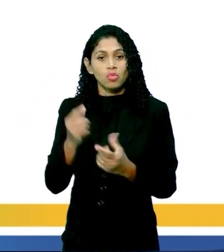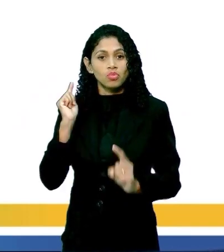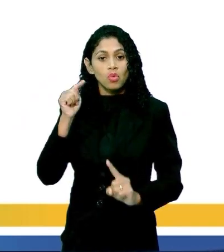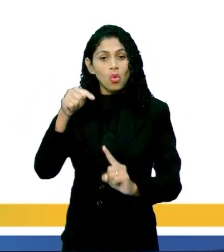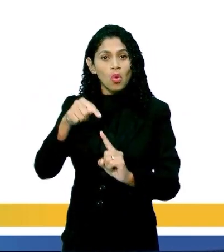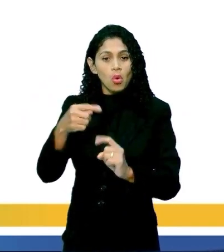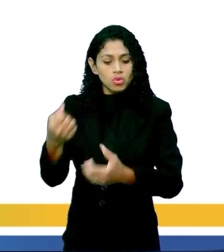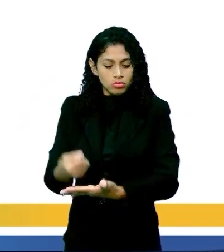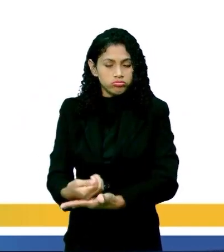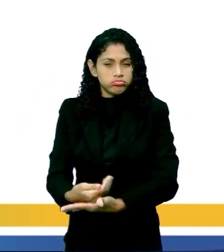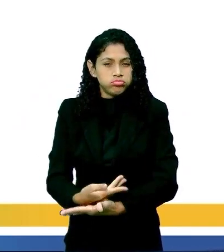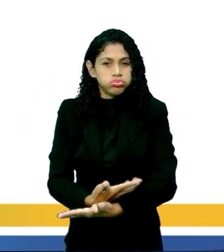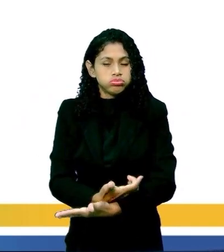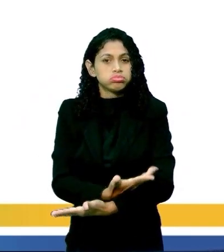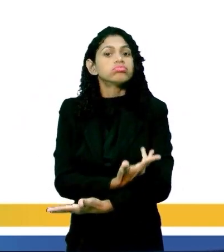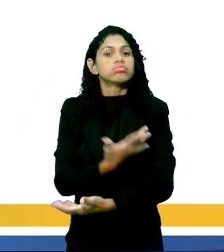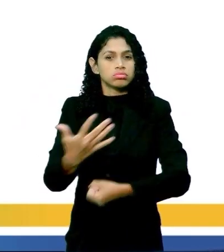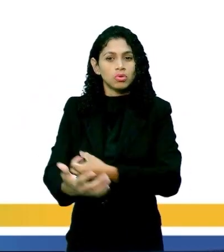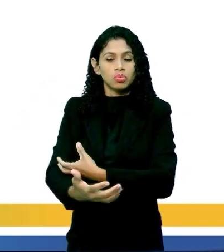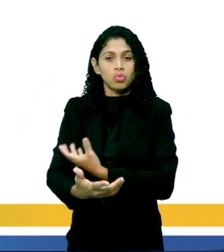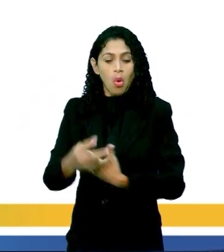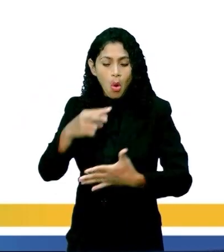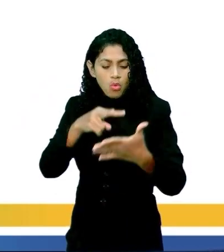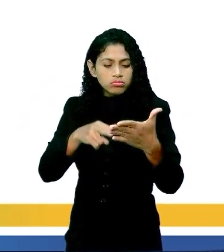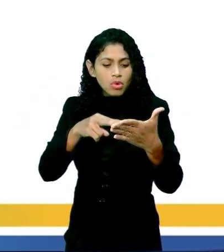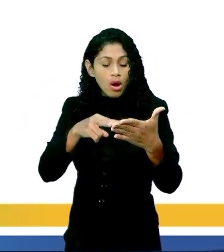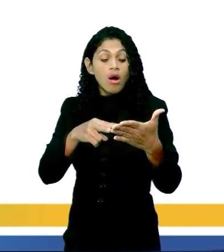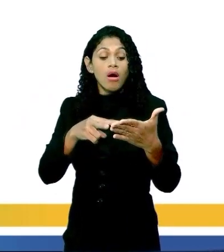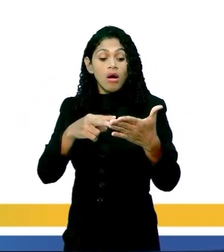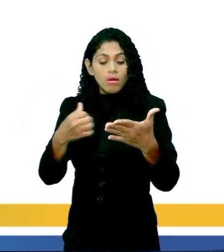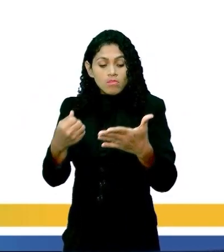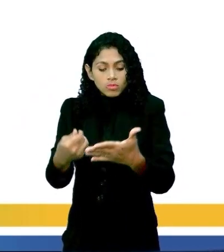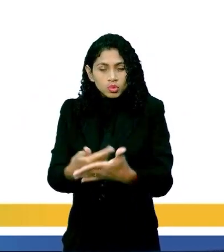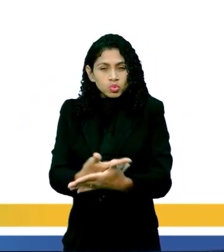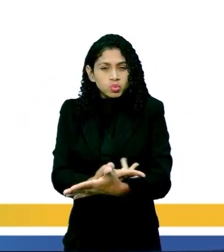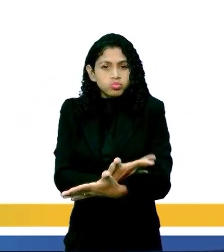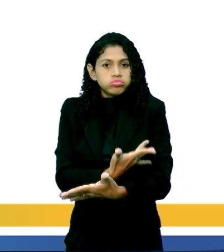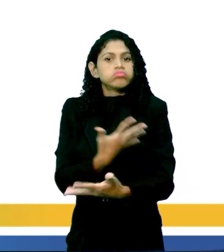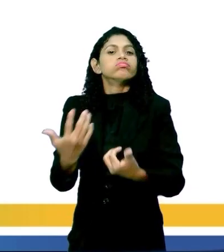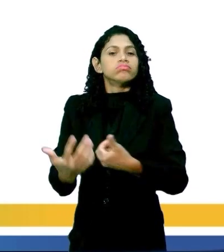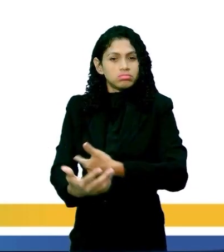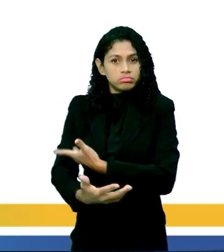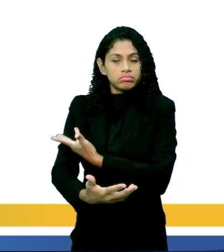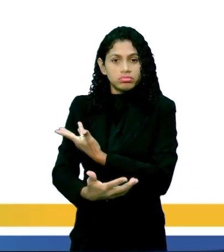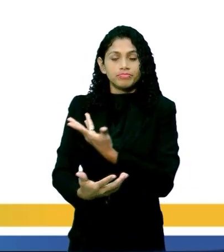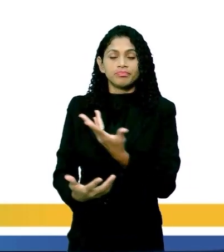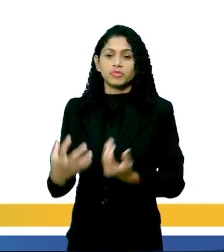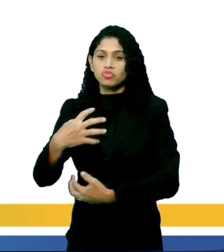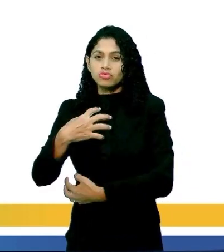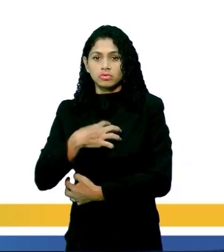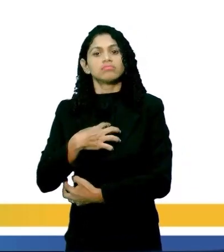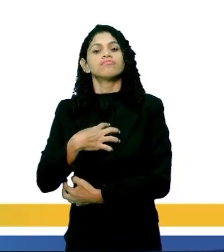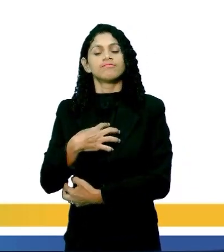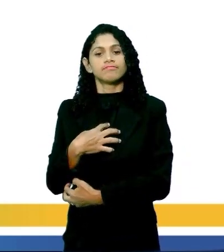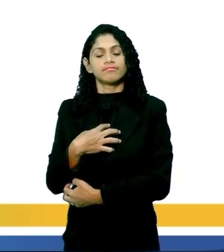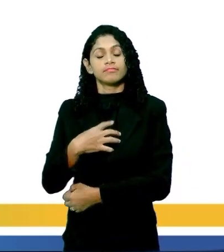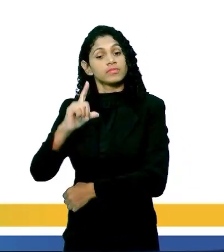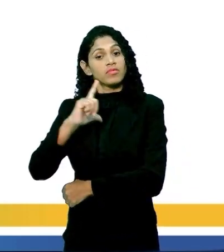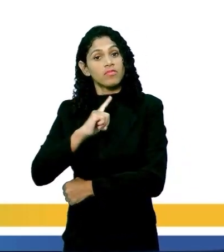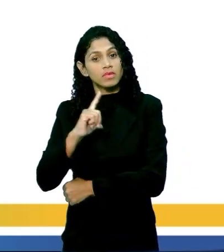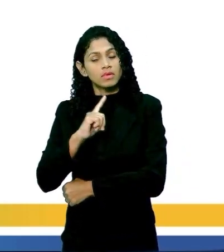despertar sentimentos e emoções no leitor. Então, observa que eu coloquei aí para vocês um mapa mental aí